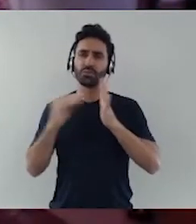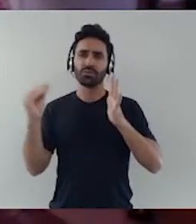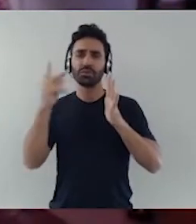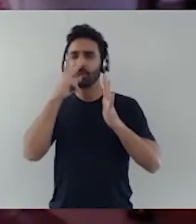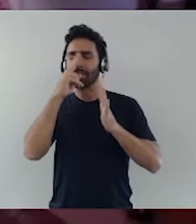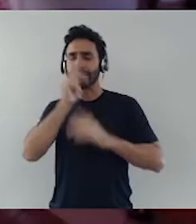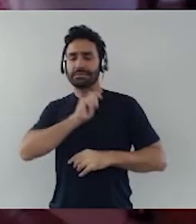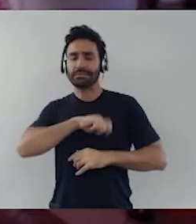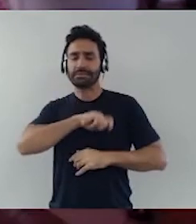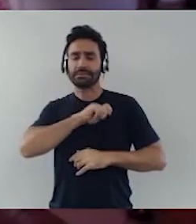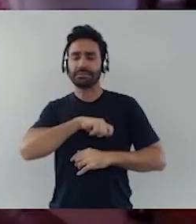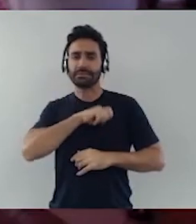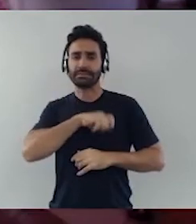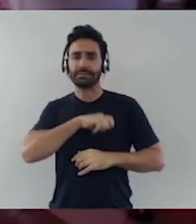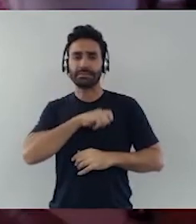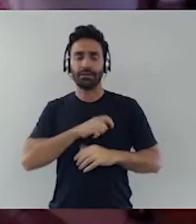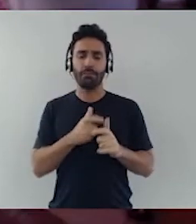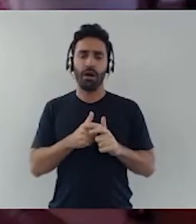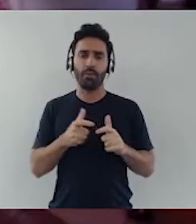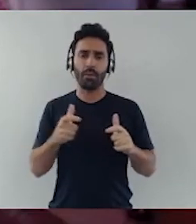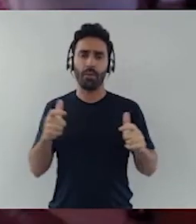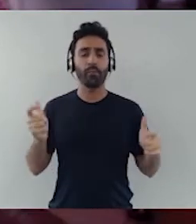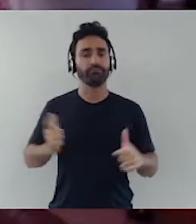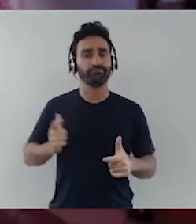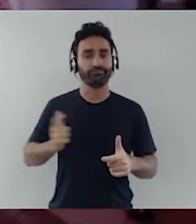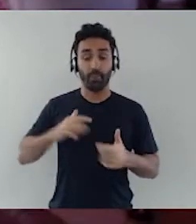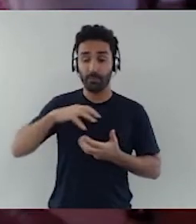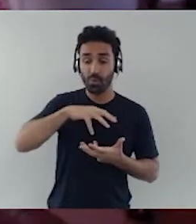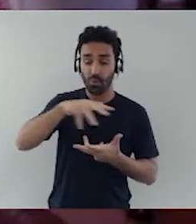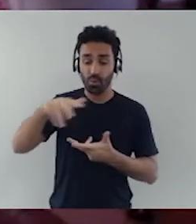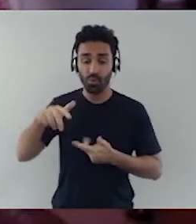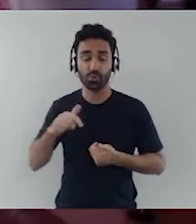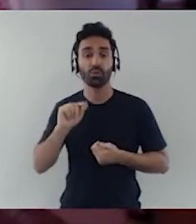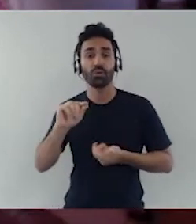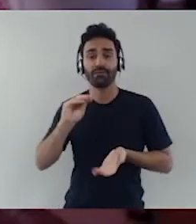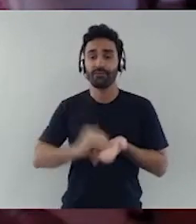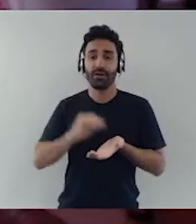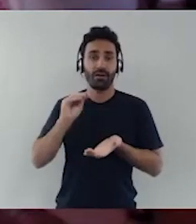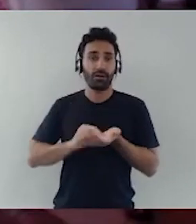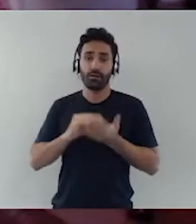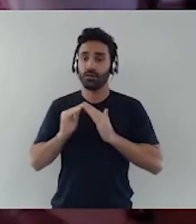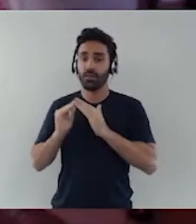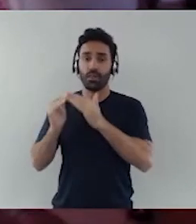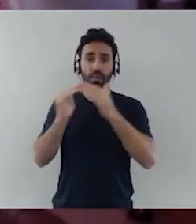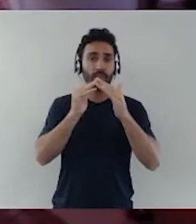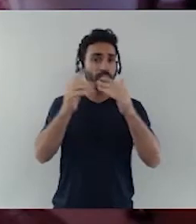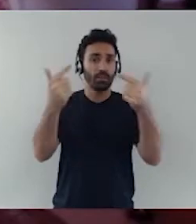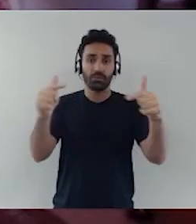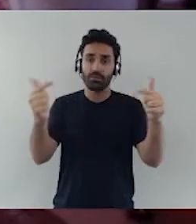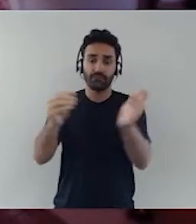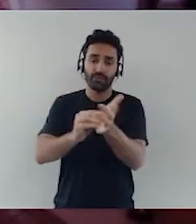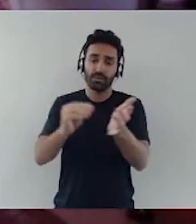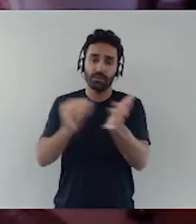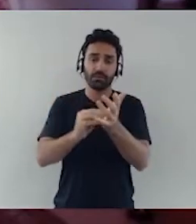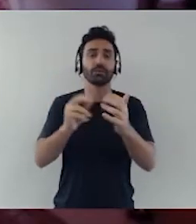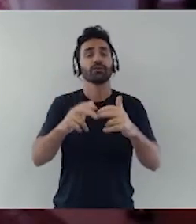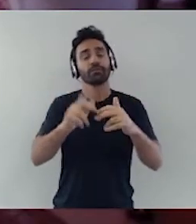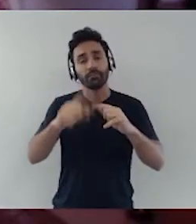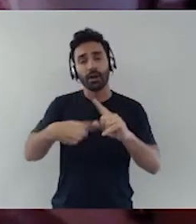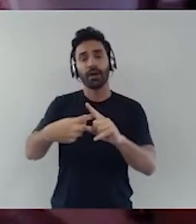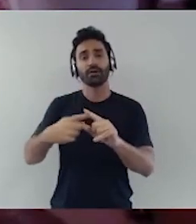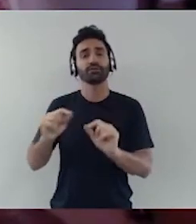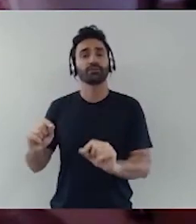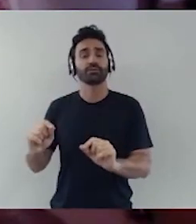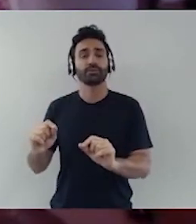mais dominante internacionalmente, no qual o grande déficit habitacional coexiste com um enorme